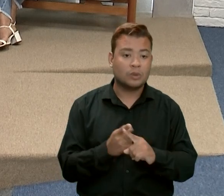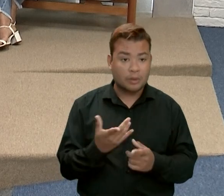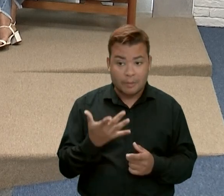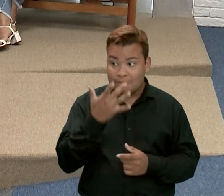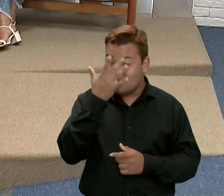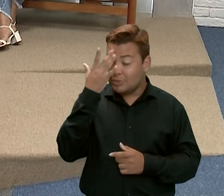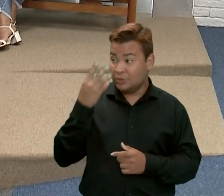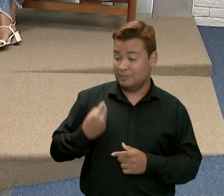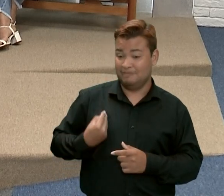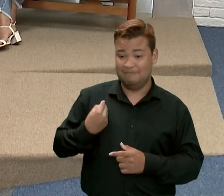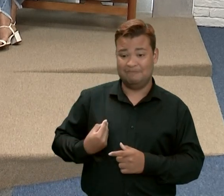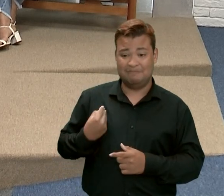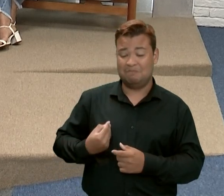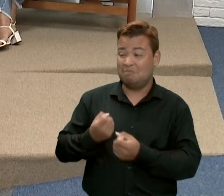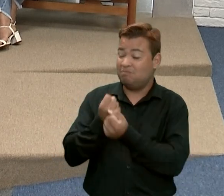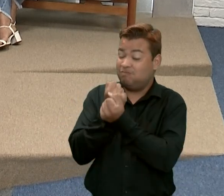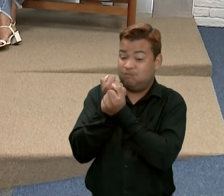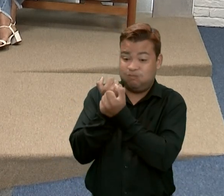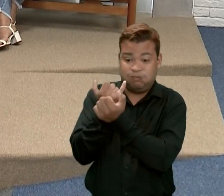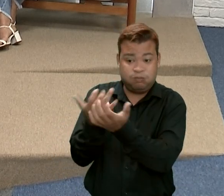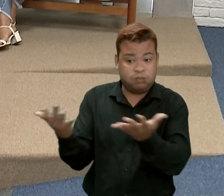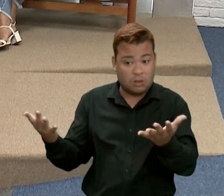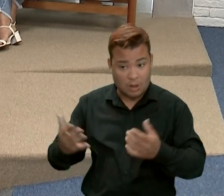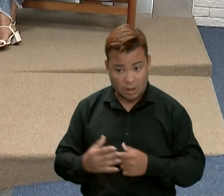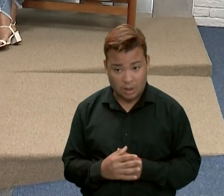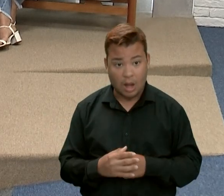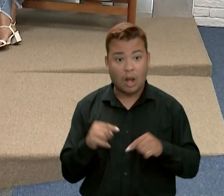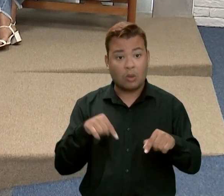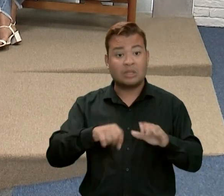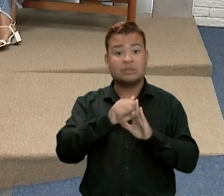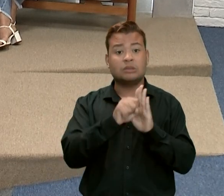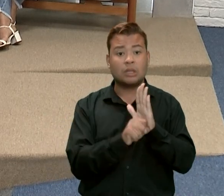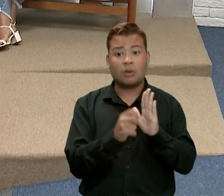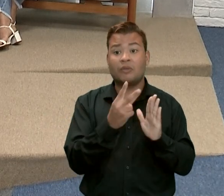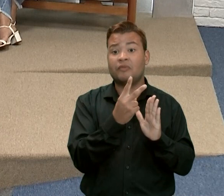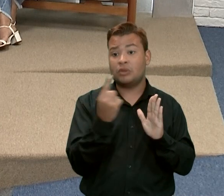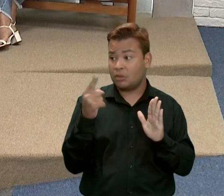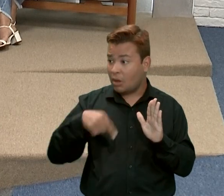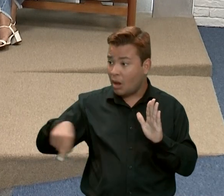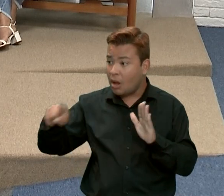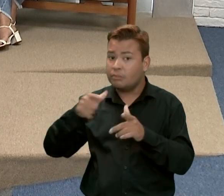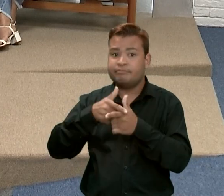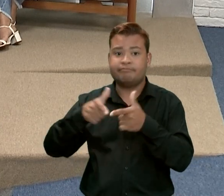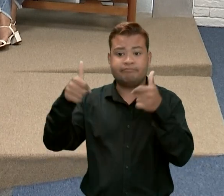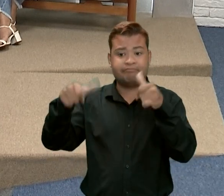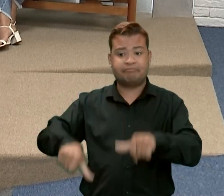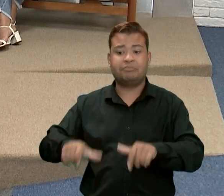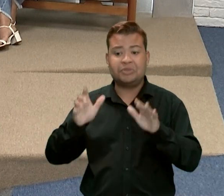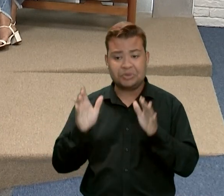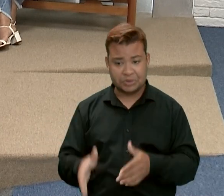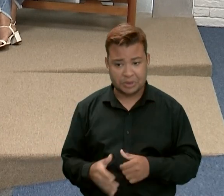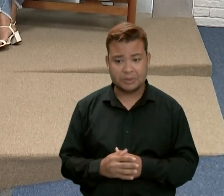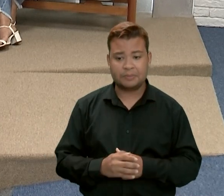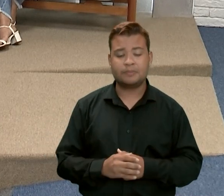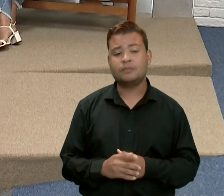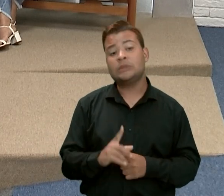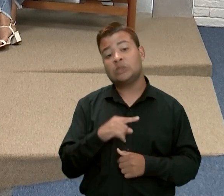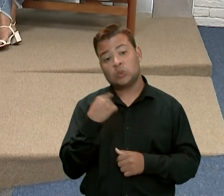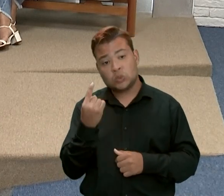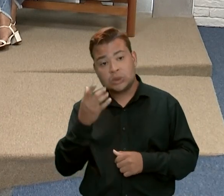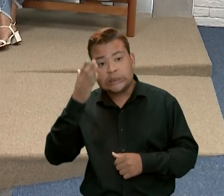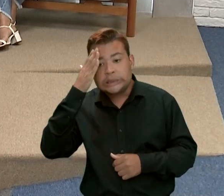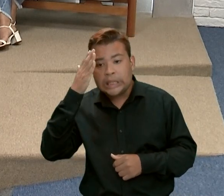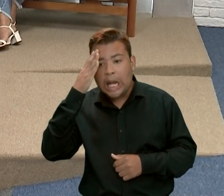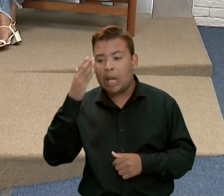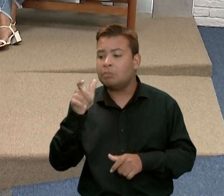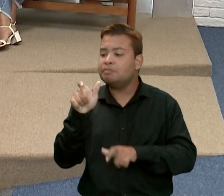milhões de pessoas, não é, na agenda do século XXI já estão condenadas. A gente já sabe exatamente quem é que vai